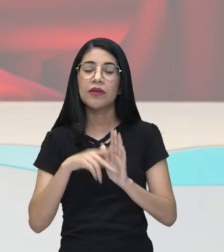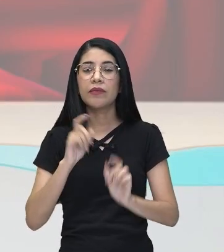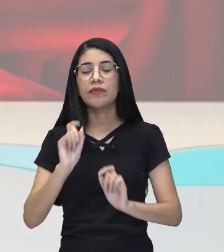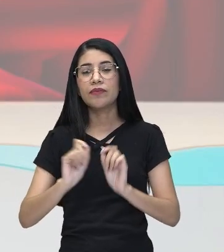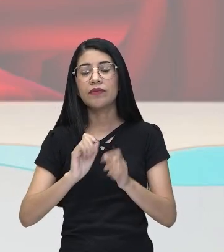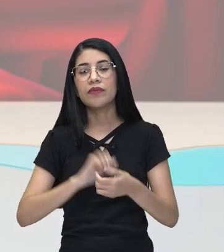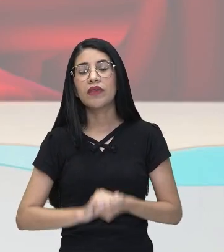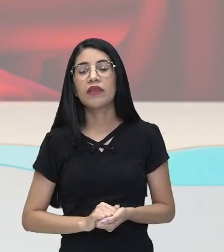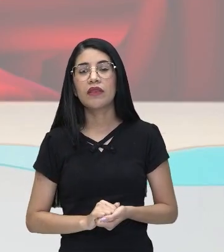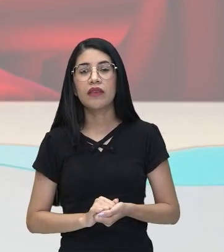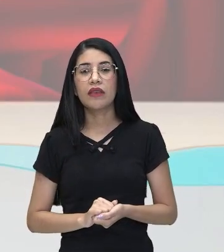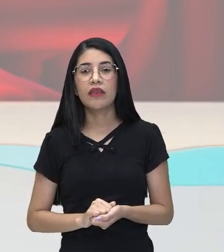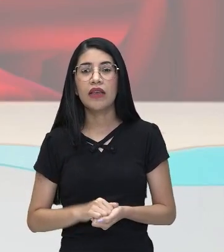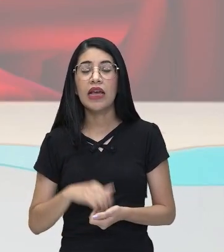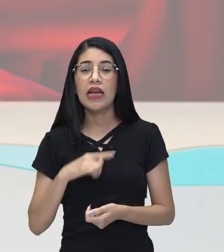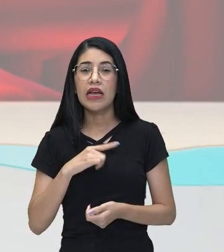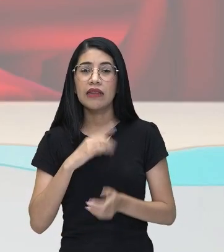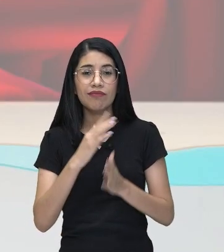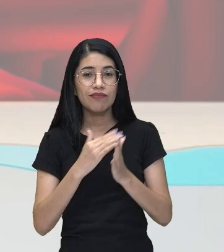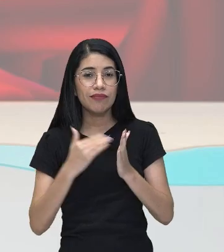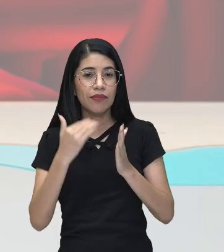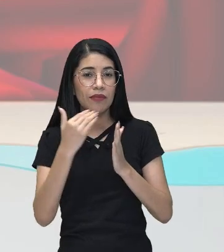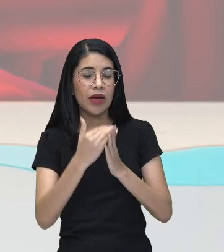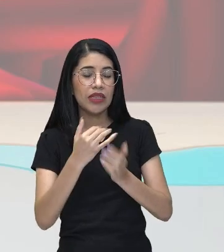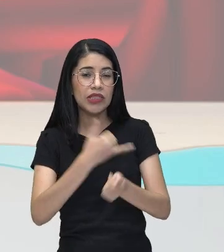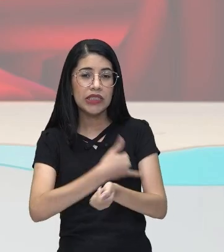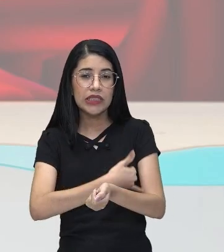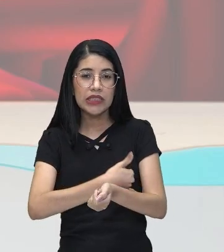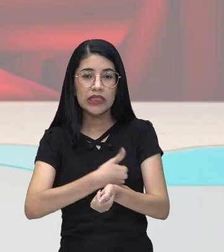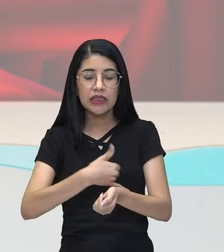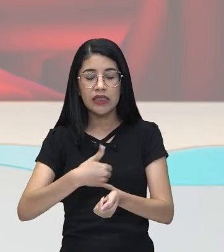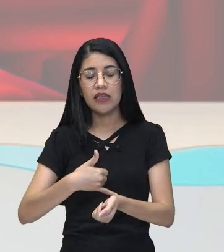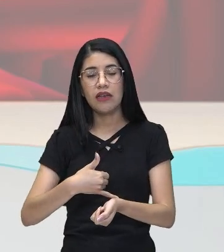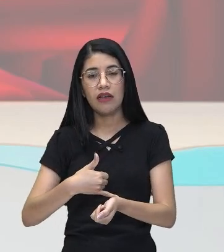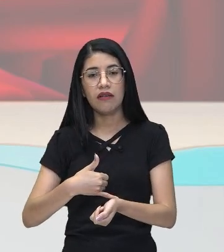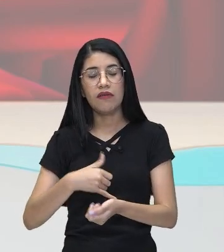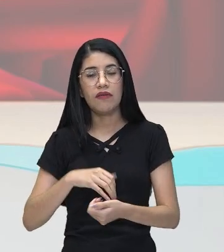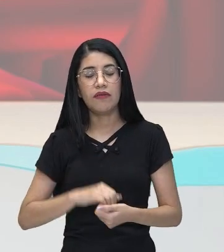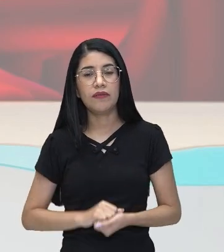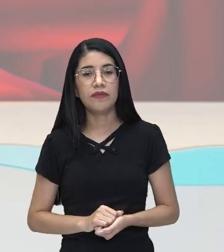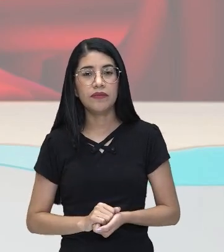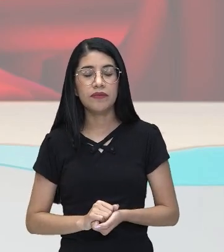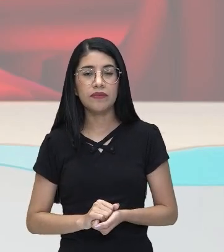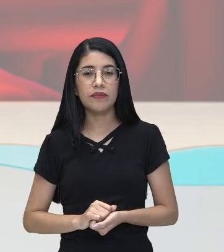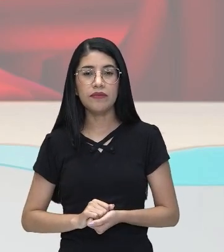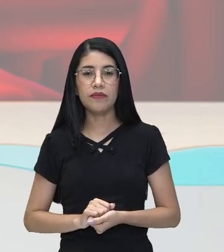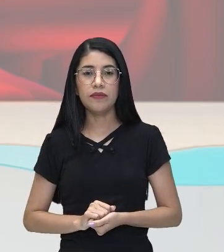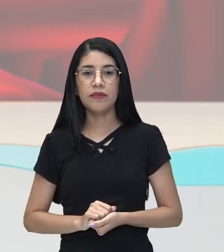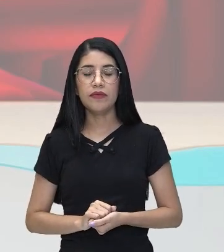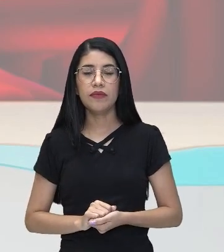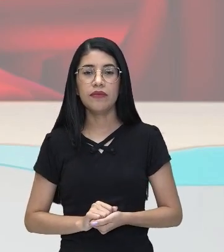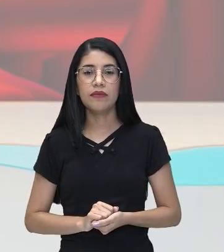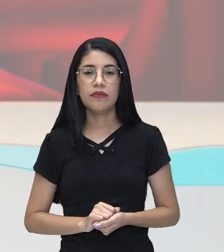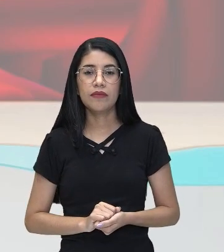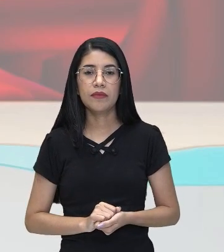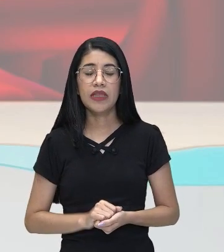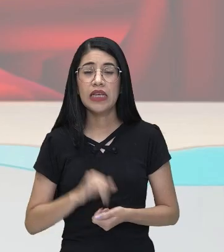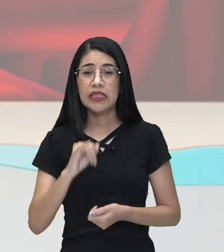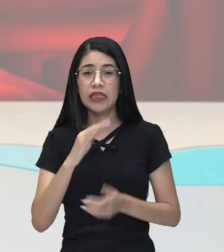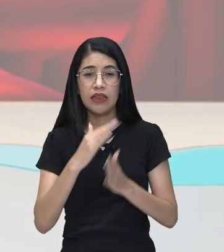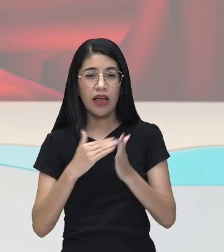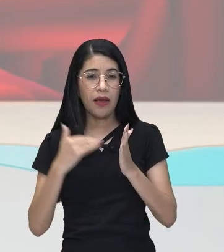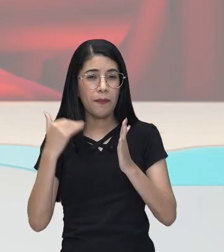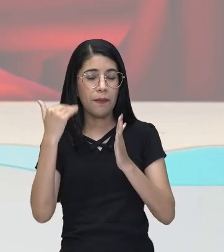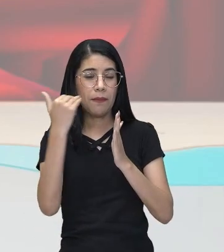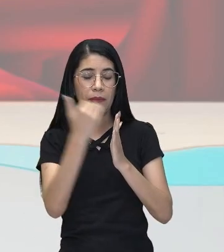pela presença de níveis elevados de lipídio, ou seja, gordura no sangue, beleza? Quando esses níveis ficam